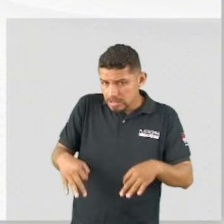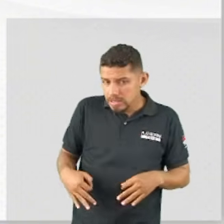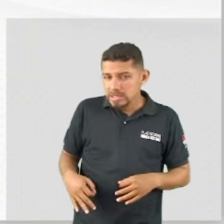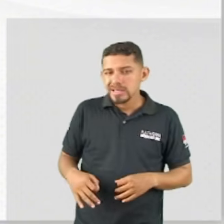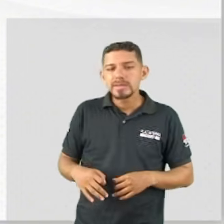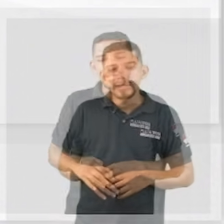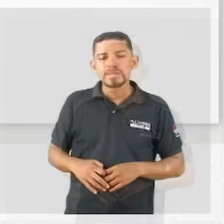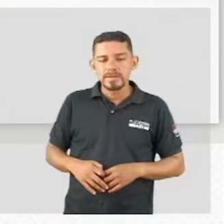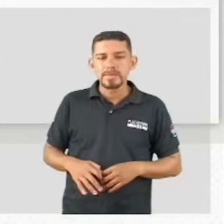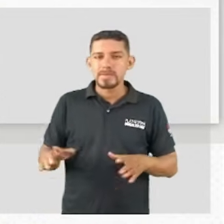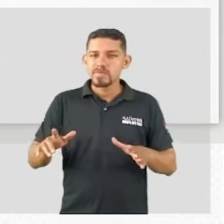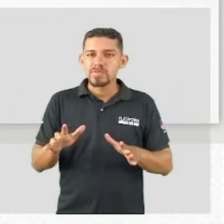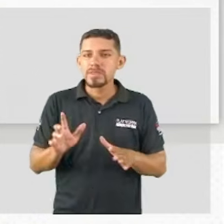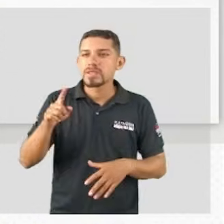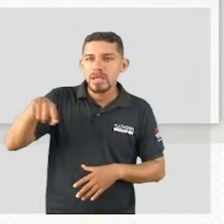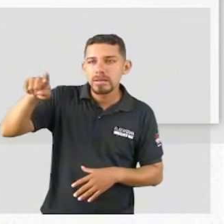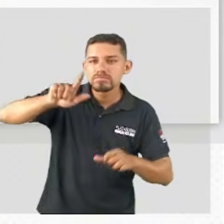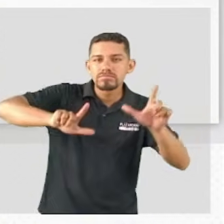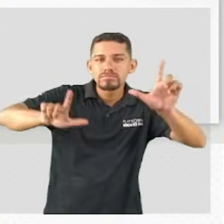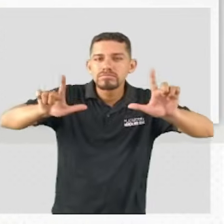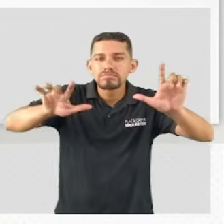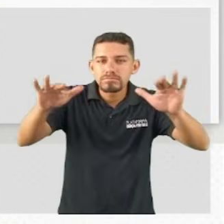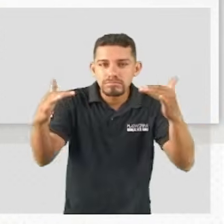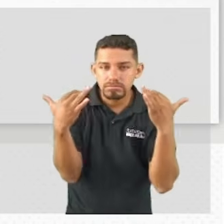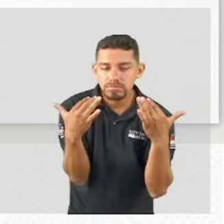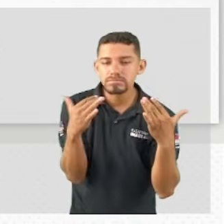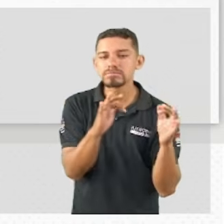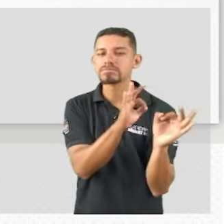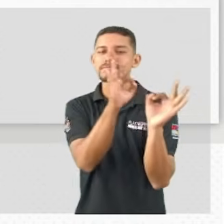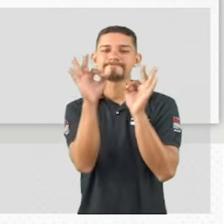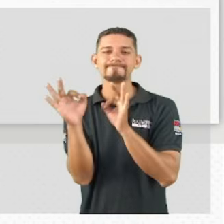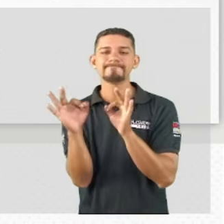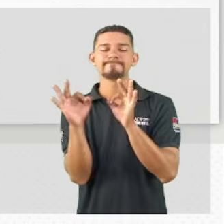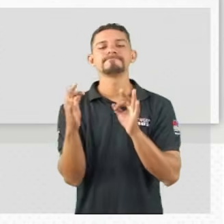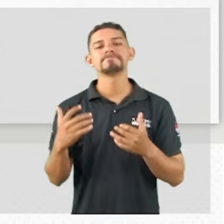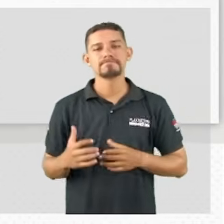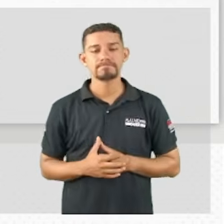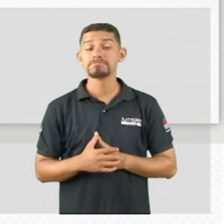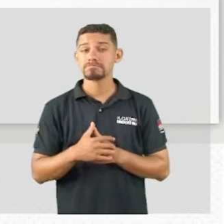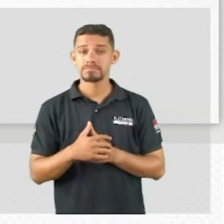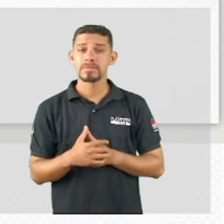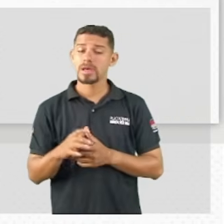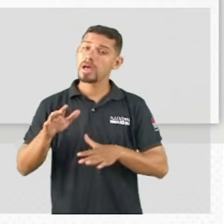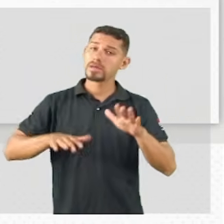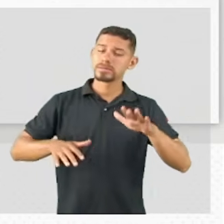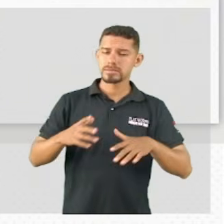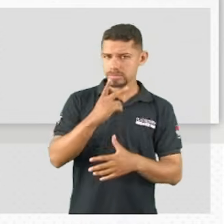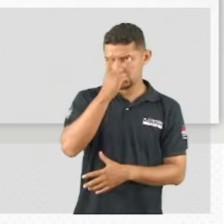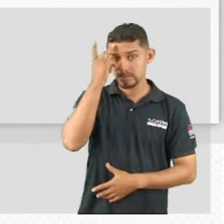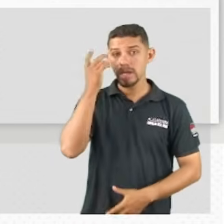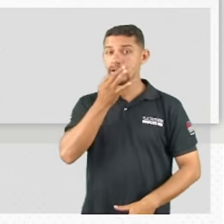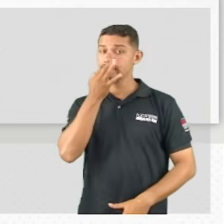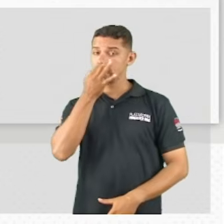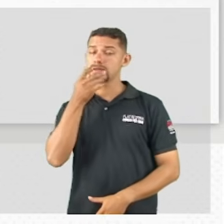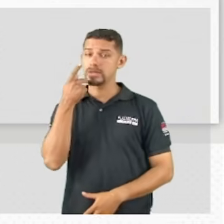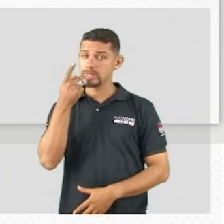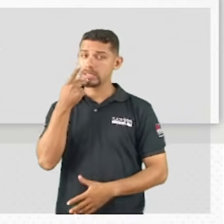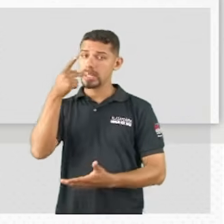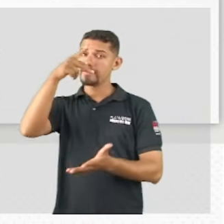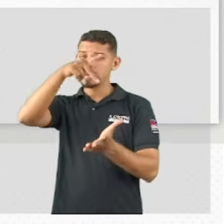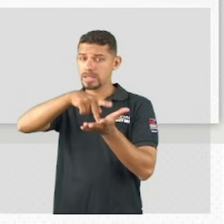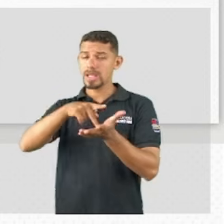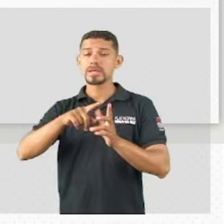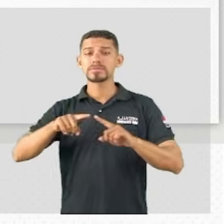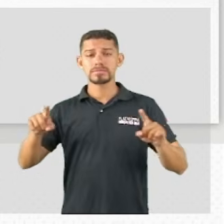tentar convencer os ouvintes. E essas estratégias são muito importantes, porque às vezes quem está lá pode até estar falando a verdade,